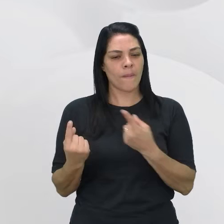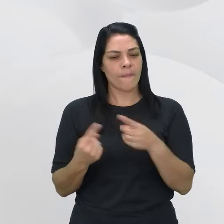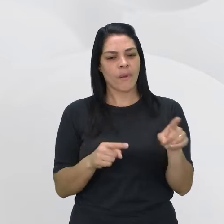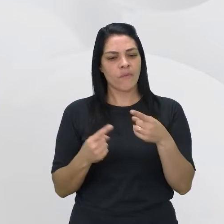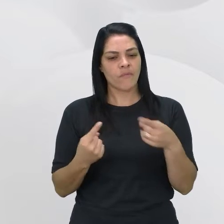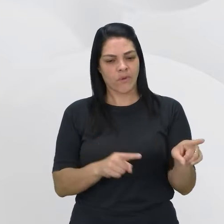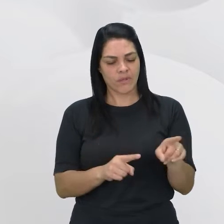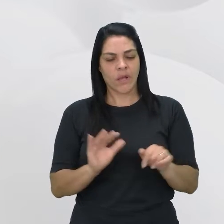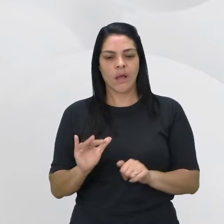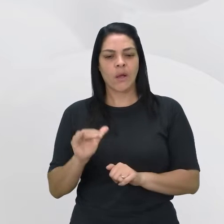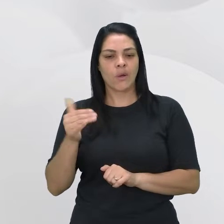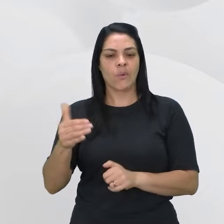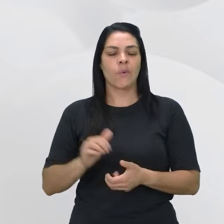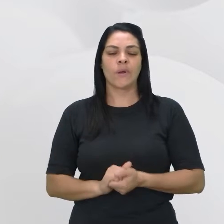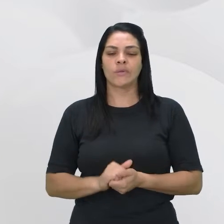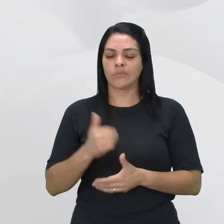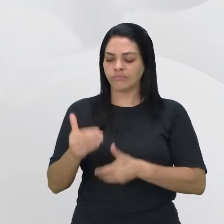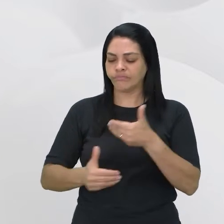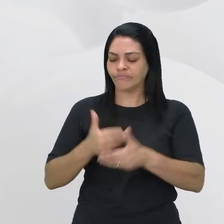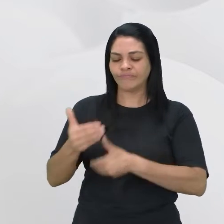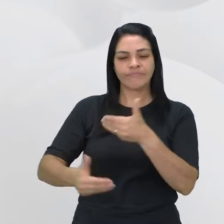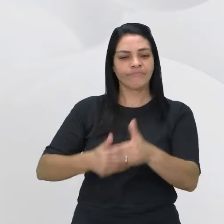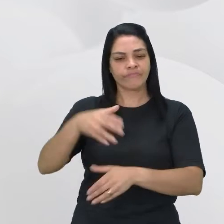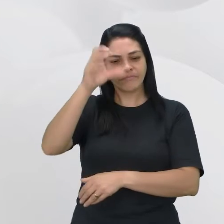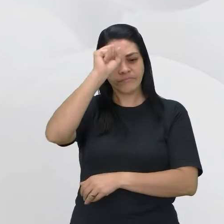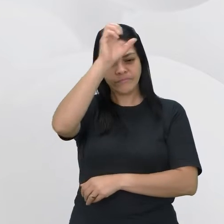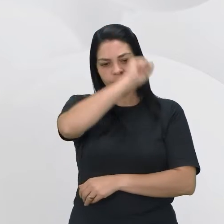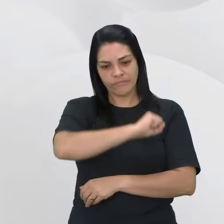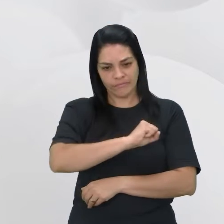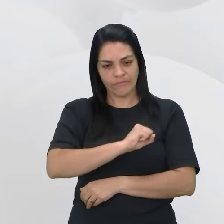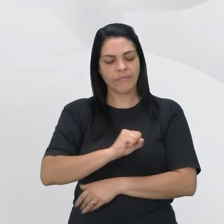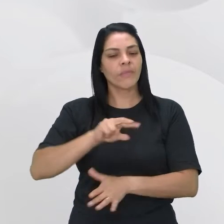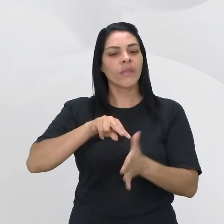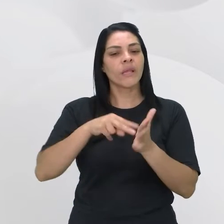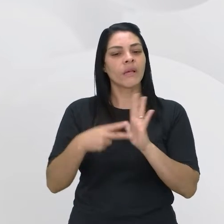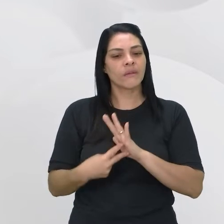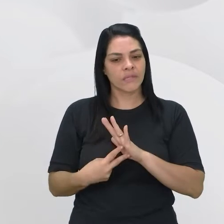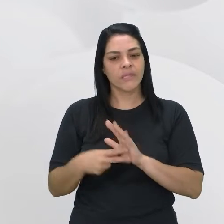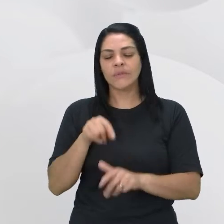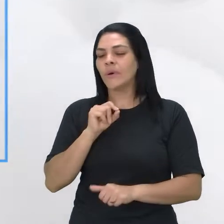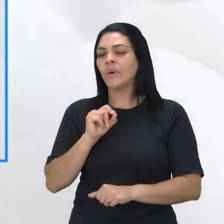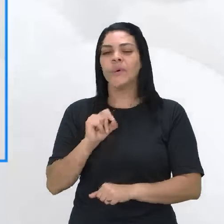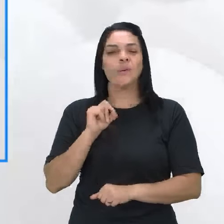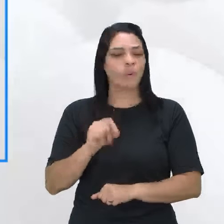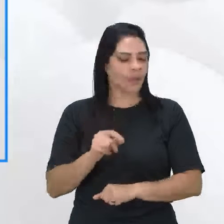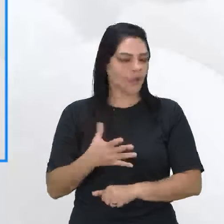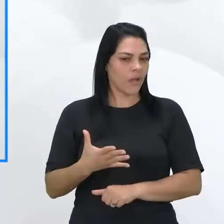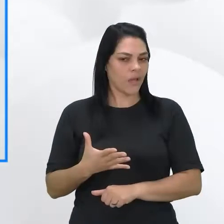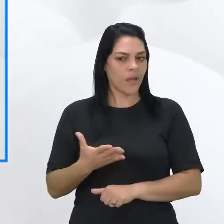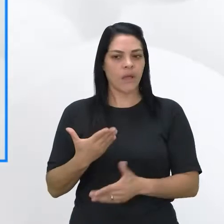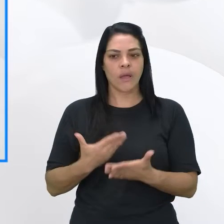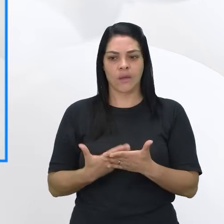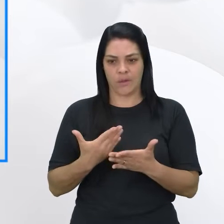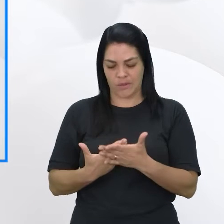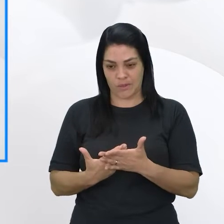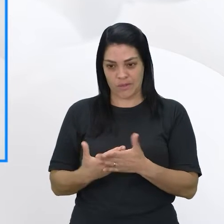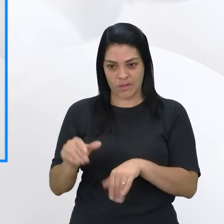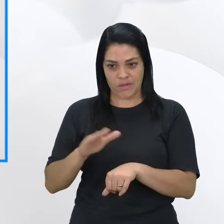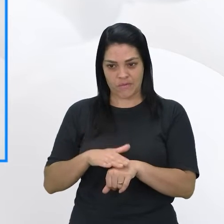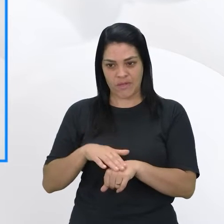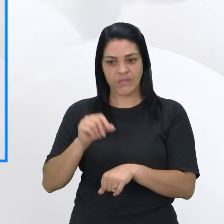provocação, e quando o processo de aprendizado ele é significativo e o aluno e a aluna se